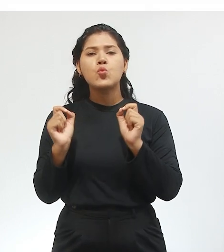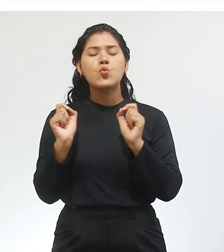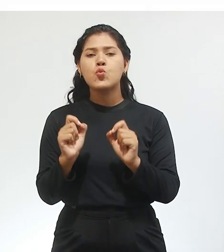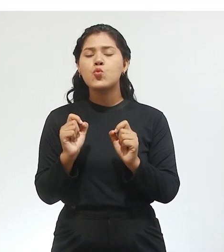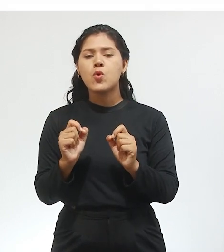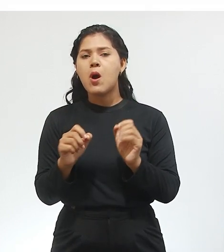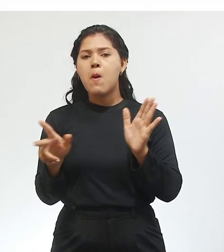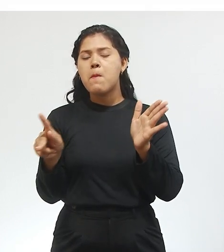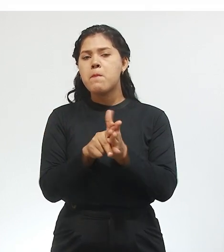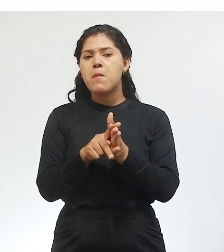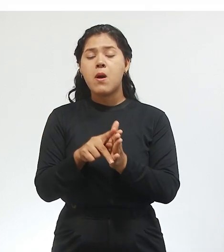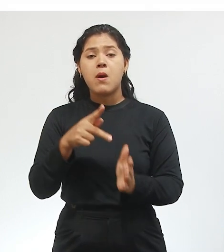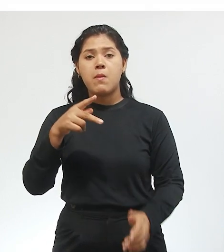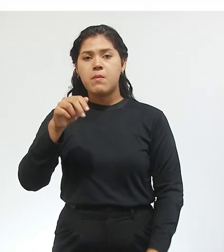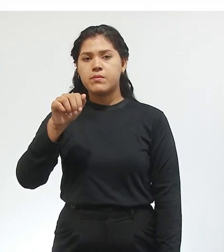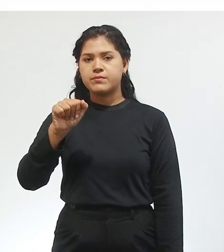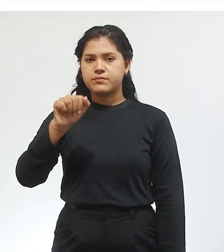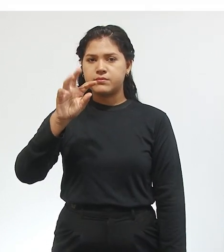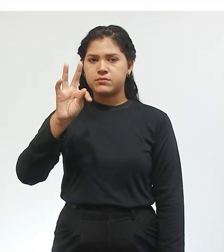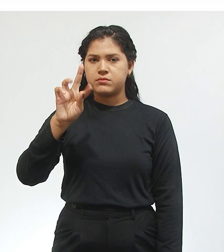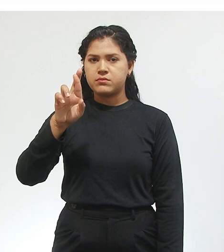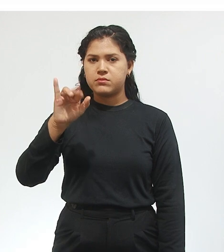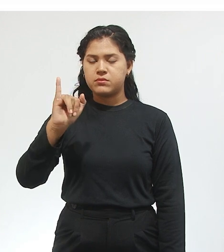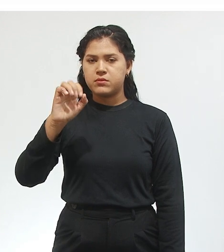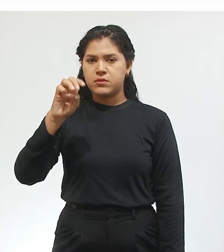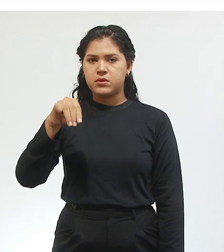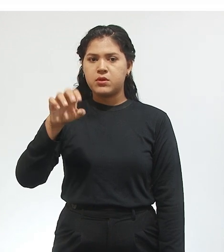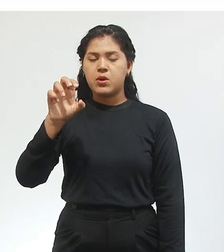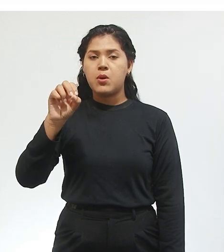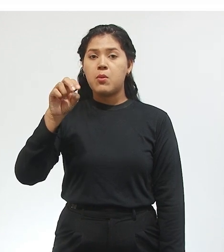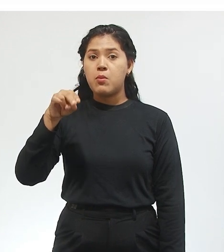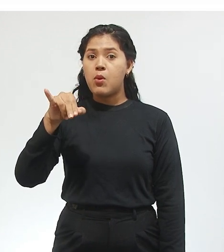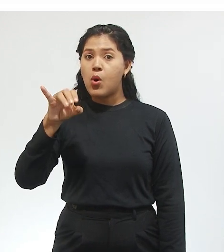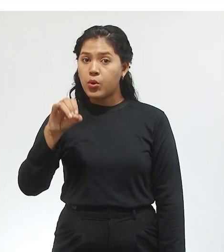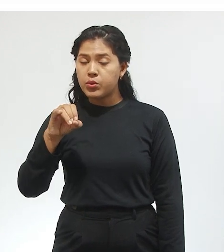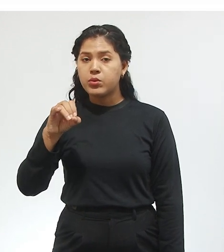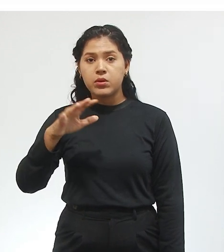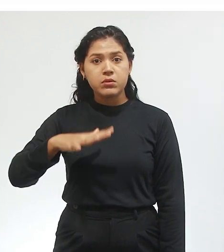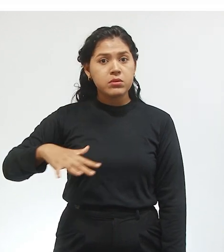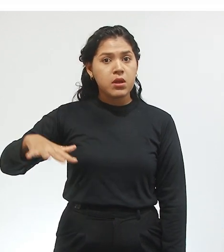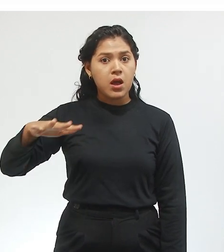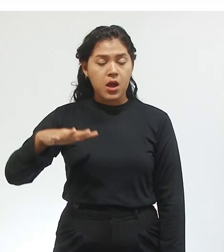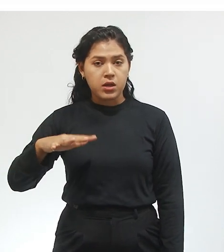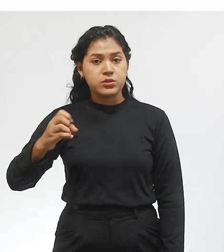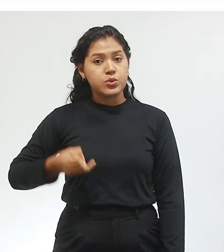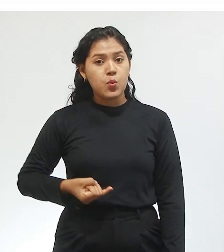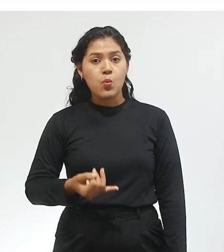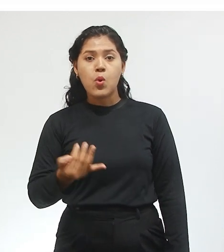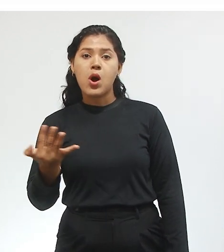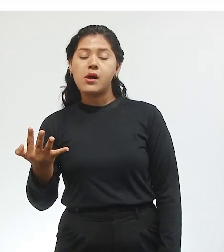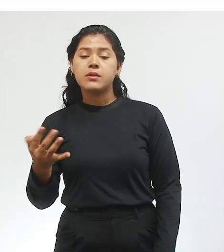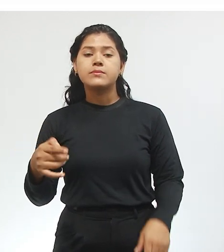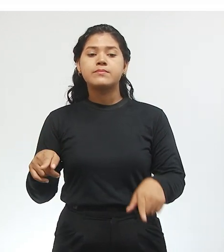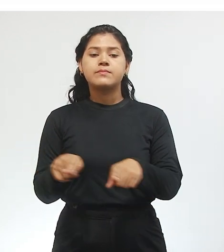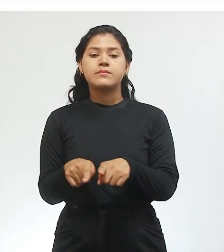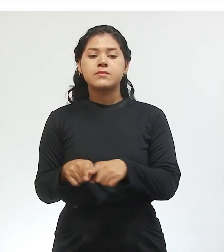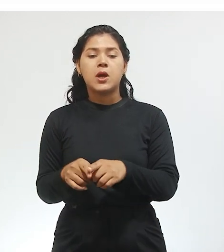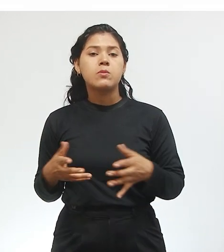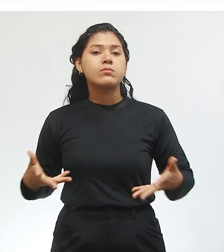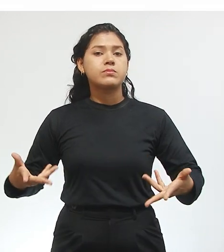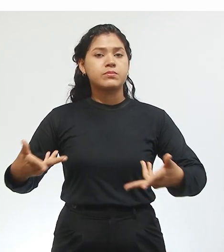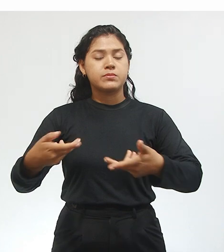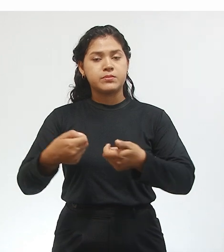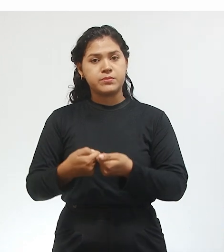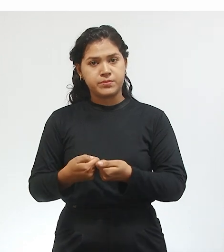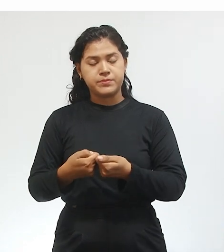tá? Que é a contabilidade, ela vai estudar o patrimônio tanto nos seus aspectos quantitativos quanto